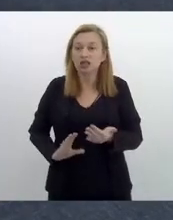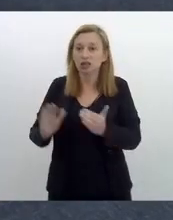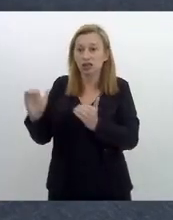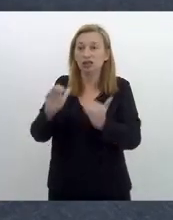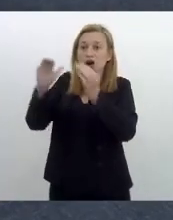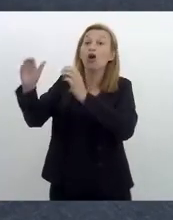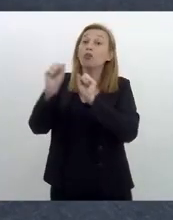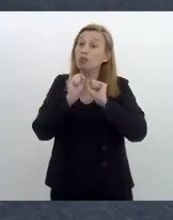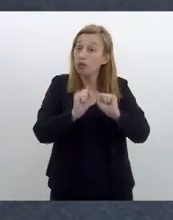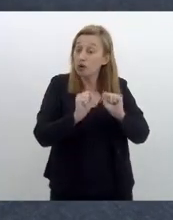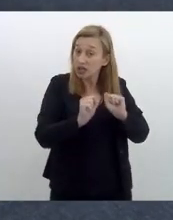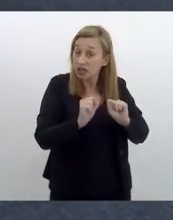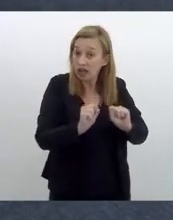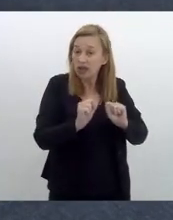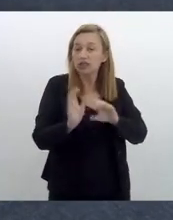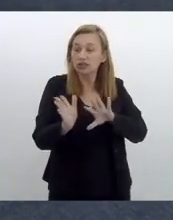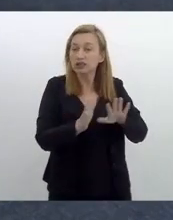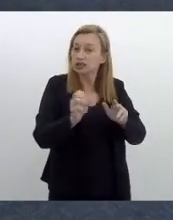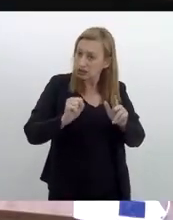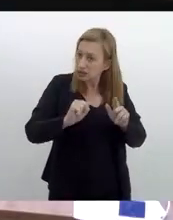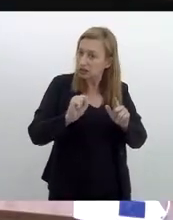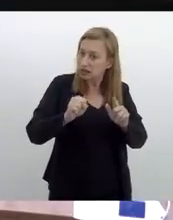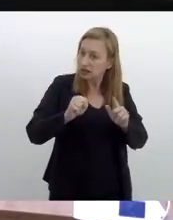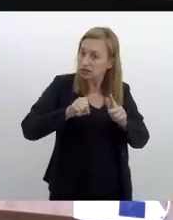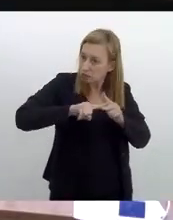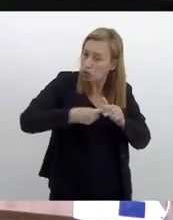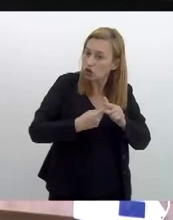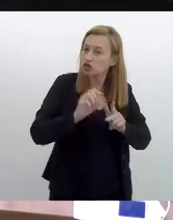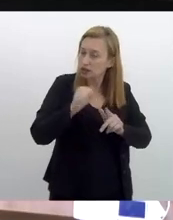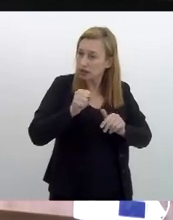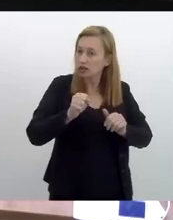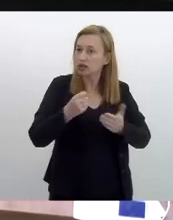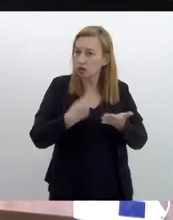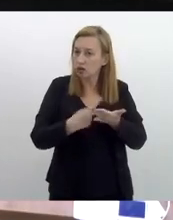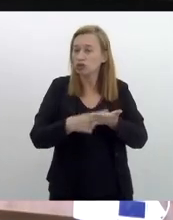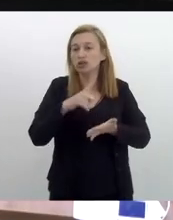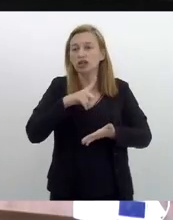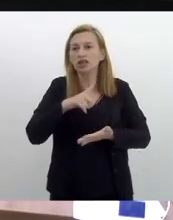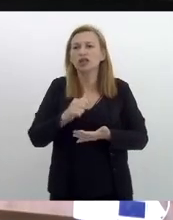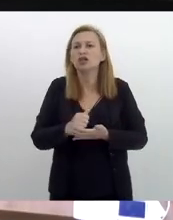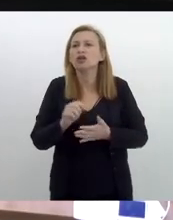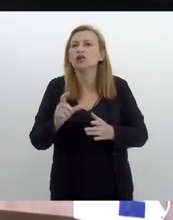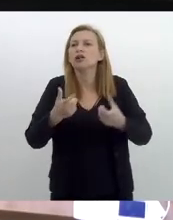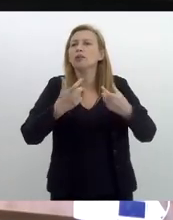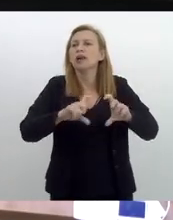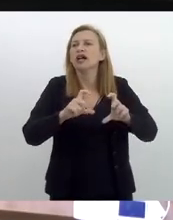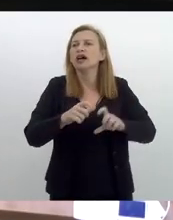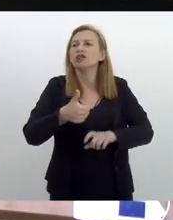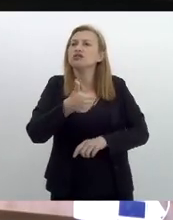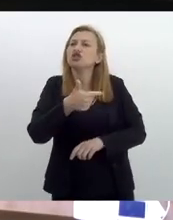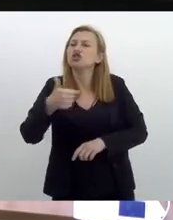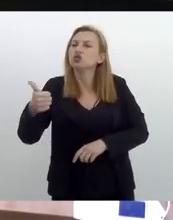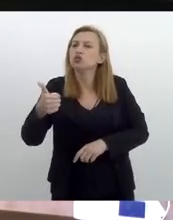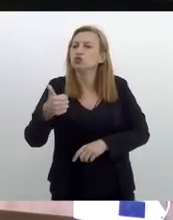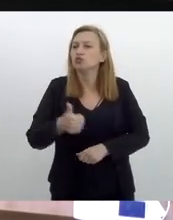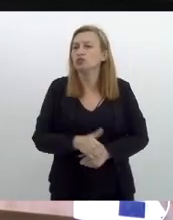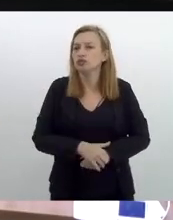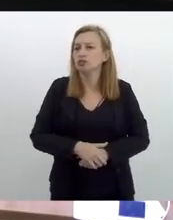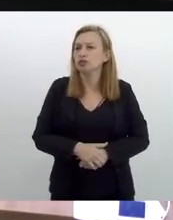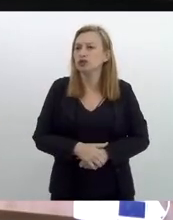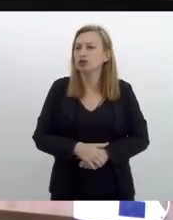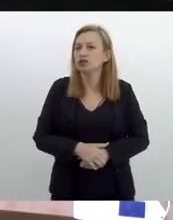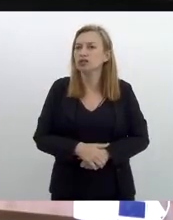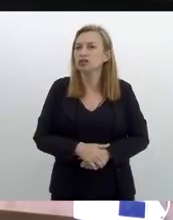poderá ser equivalente vamos corrigir tem acordo qual é esse aí é o parágrafo 21 parágrafo 21